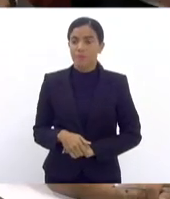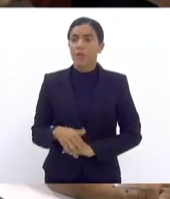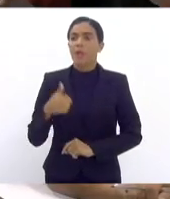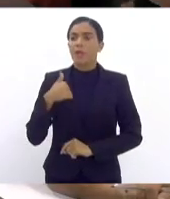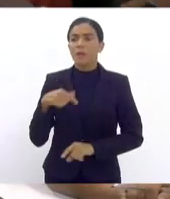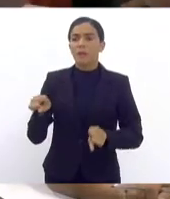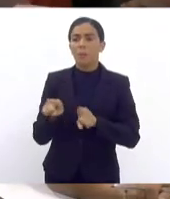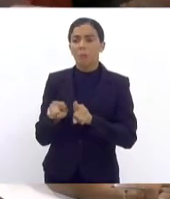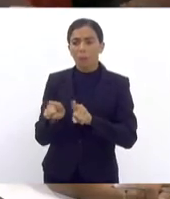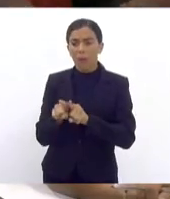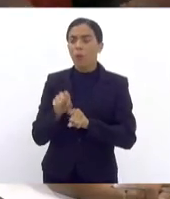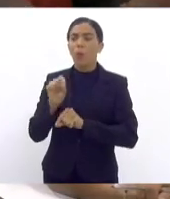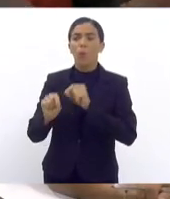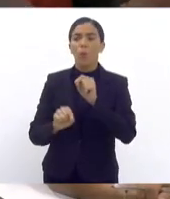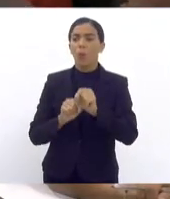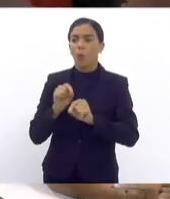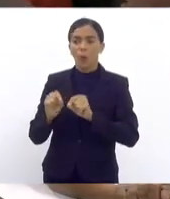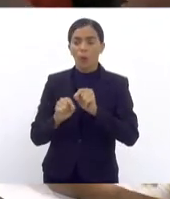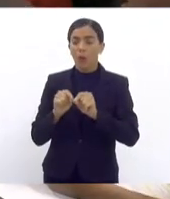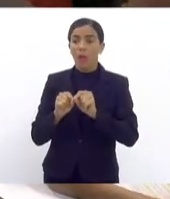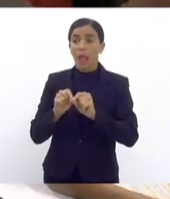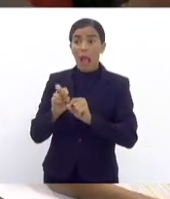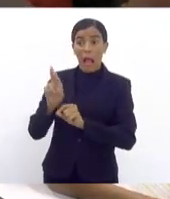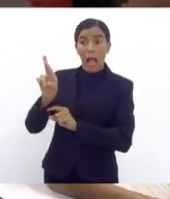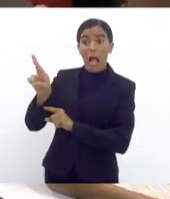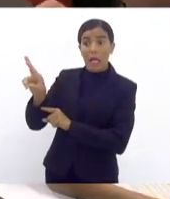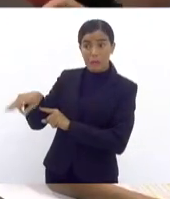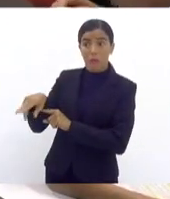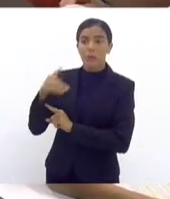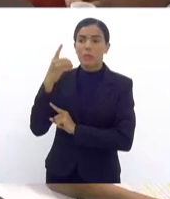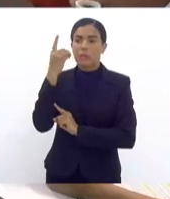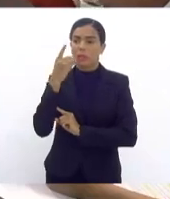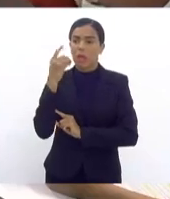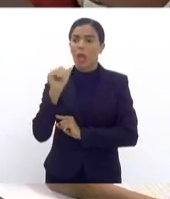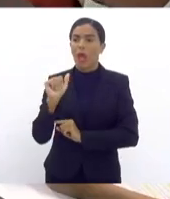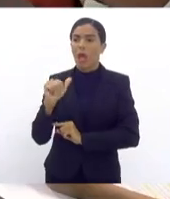reza razão ao deputado Amorim,